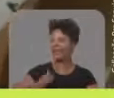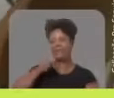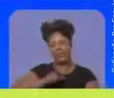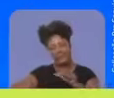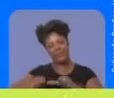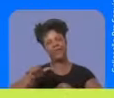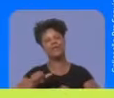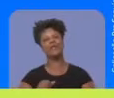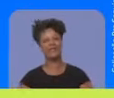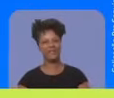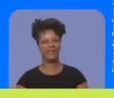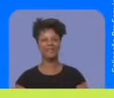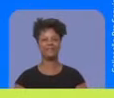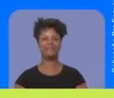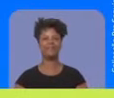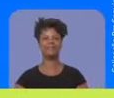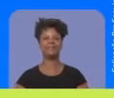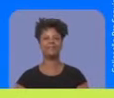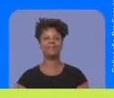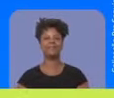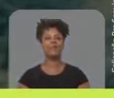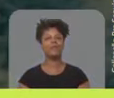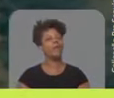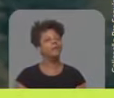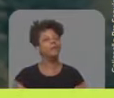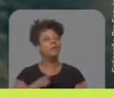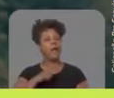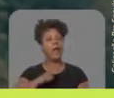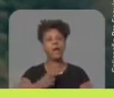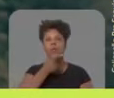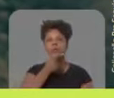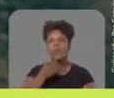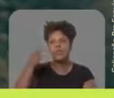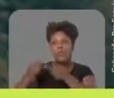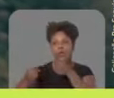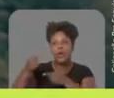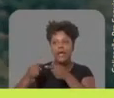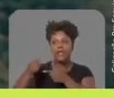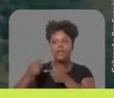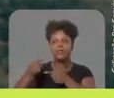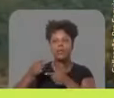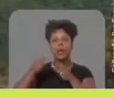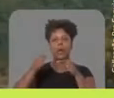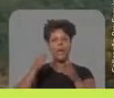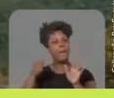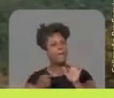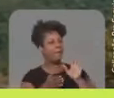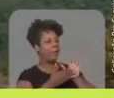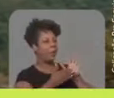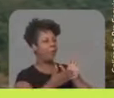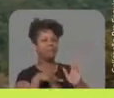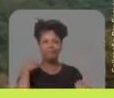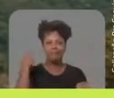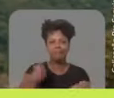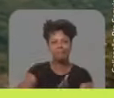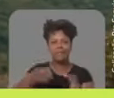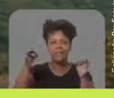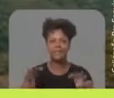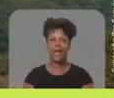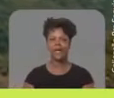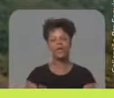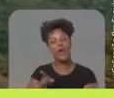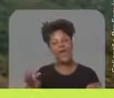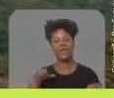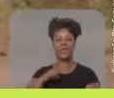mudou, dona. O único político que já cumpriu para nós aqui foi só ele, porque ele tem coração, ele tem